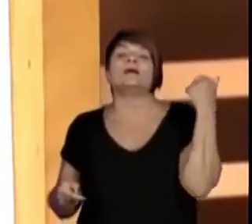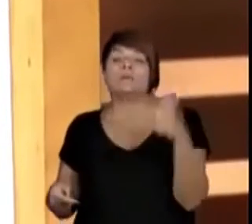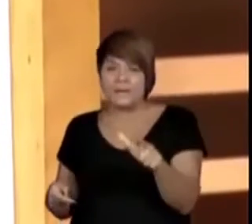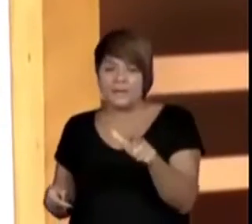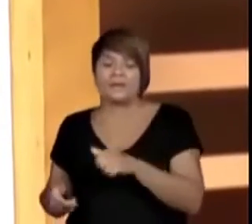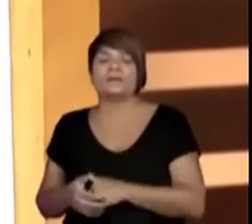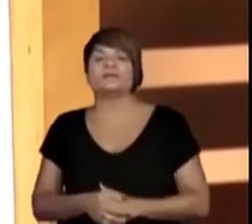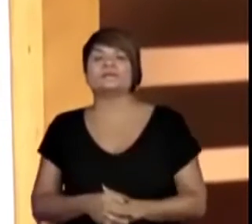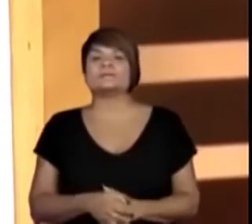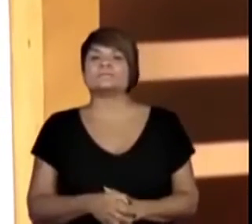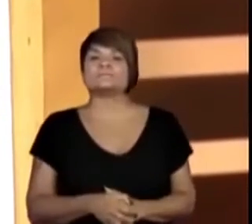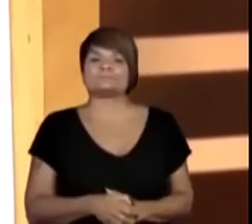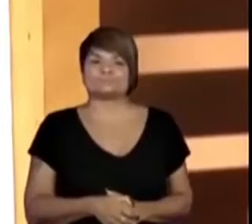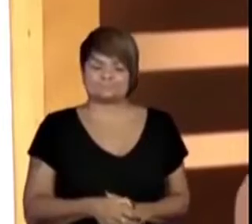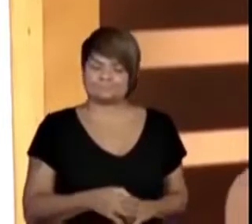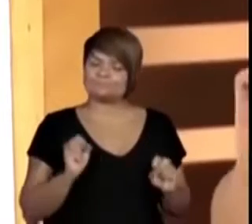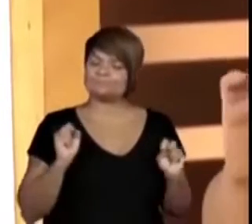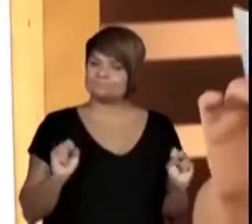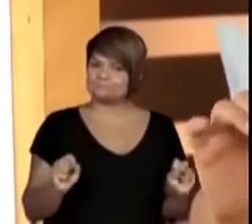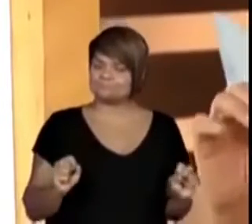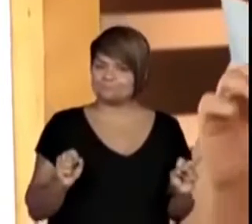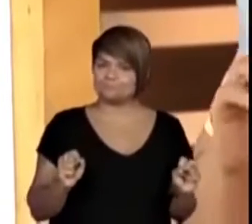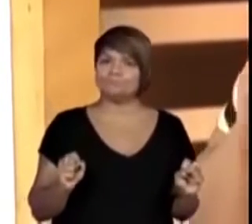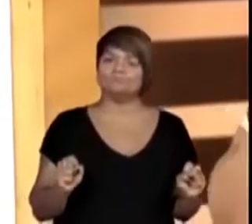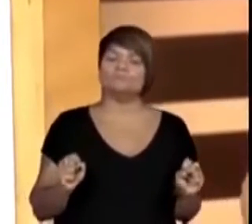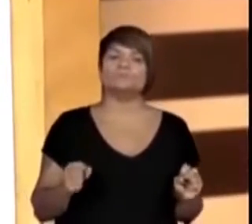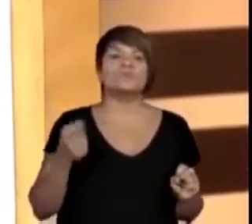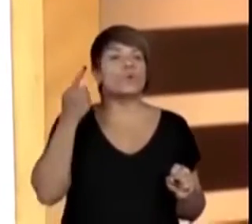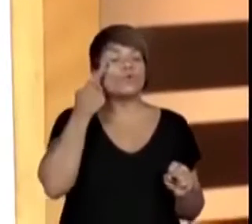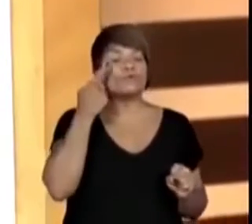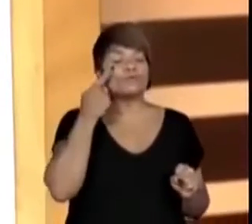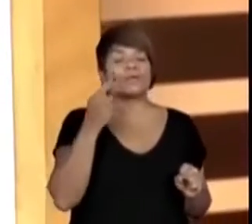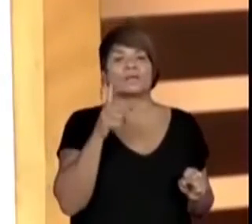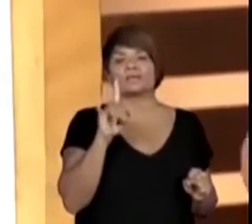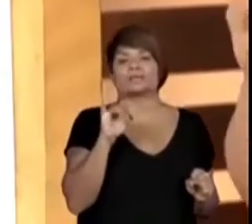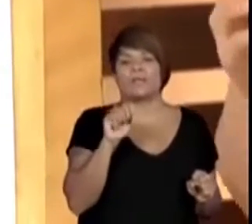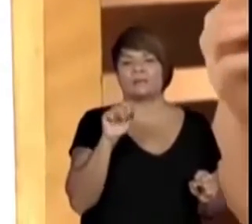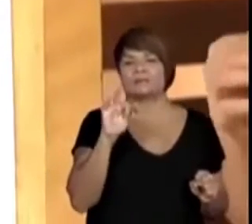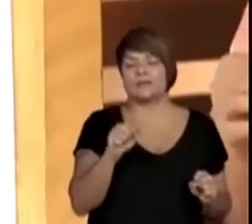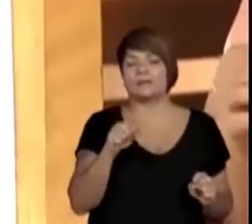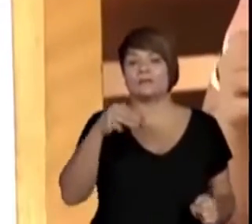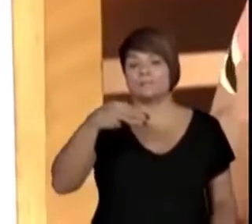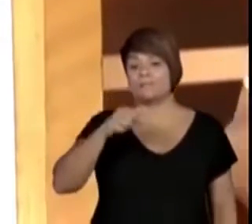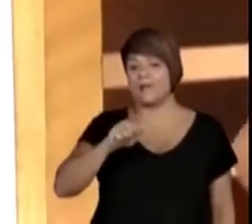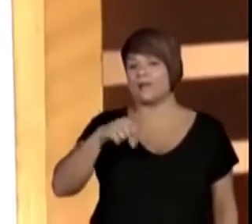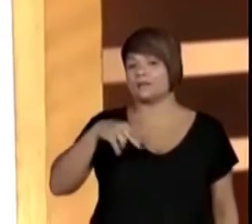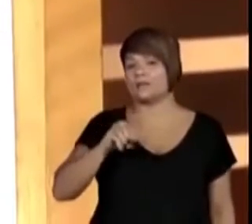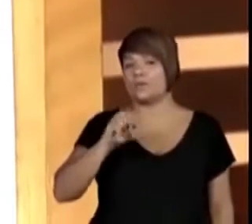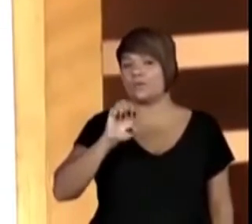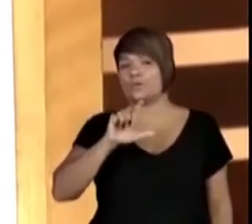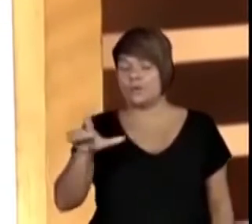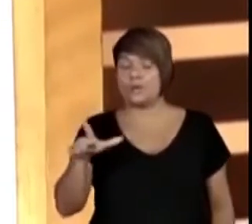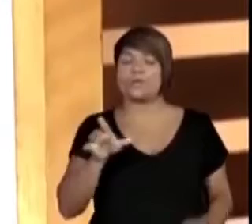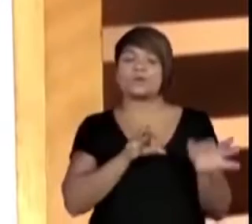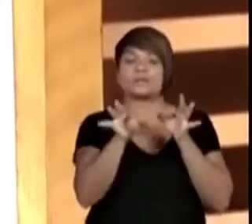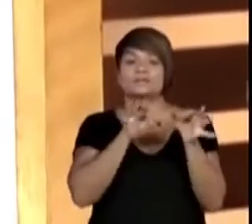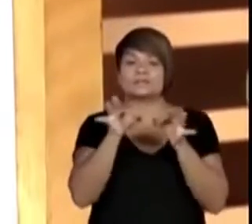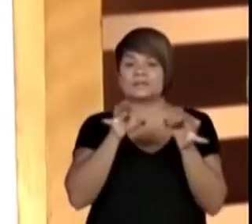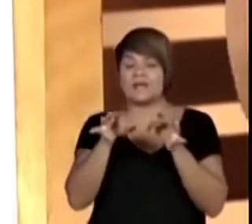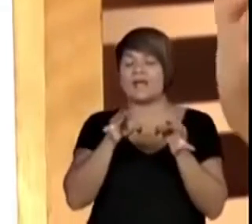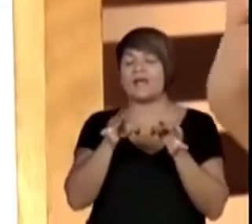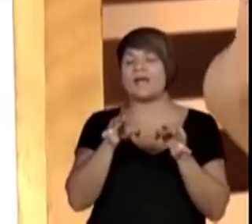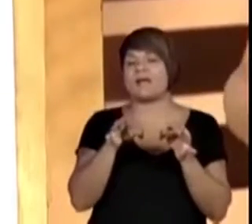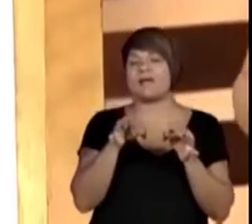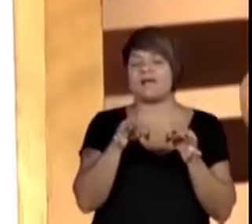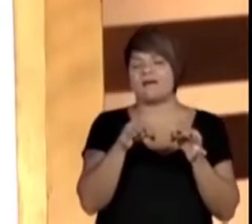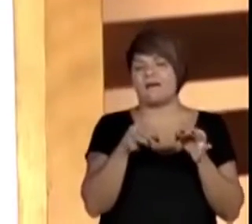saber? Eu posso ver datas, ó, o Manuel disse, organizar tarefas, dá para